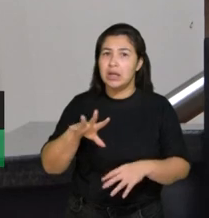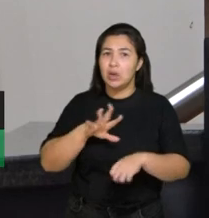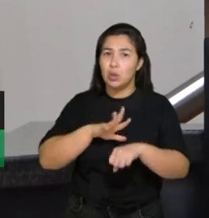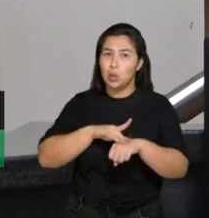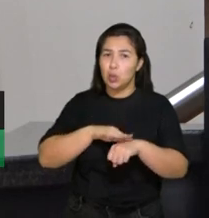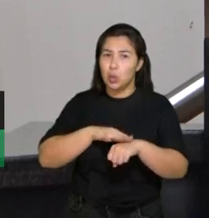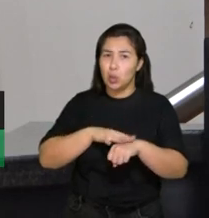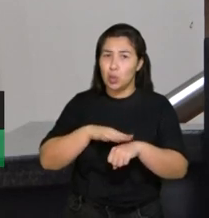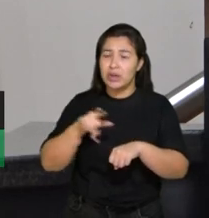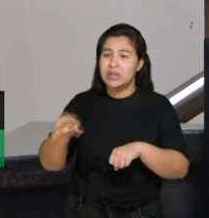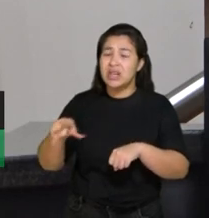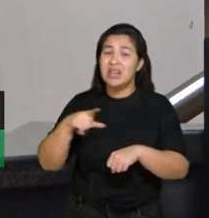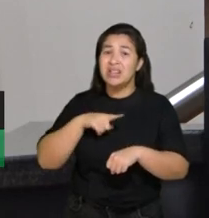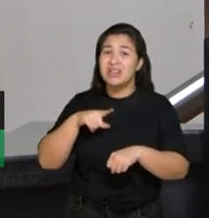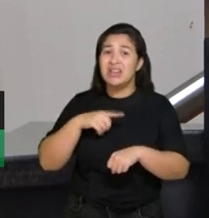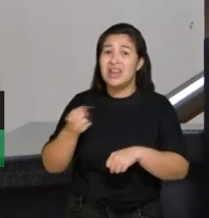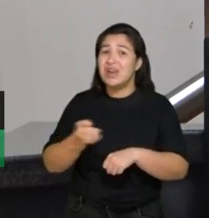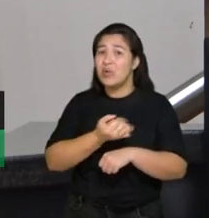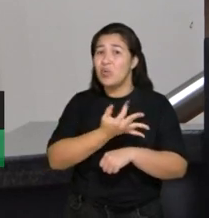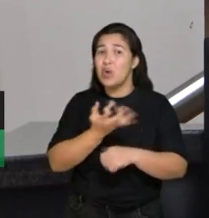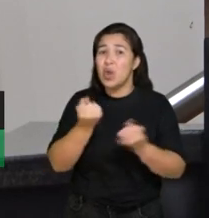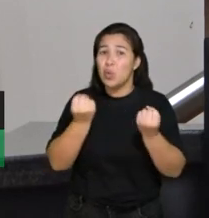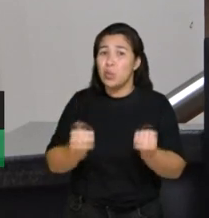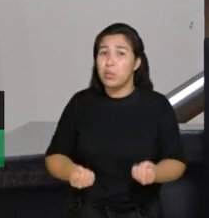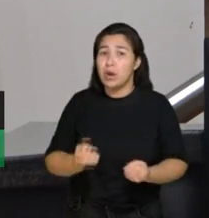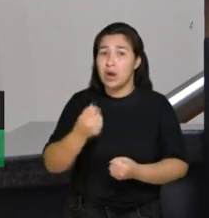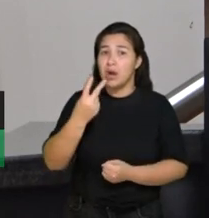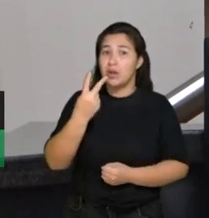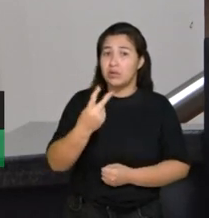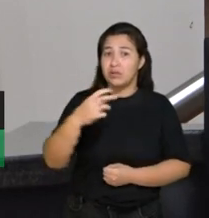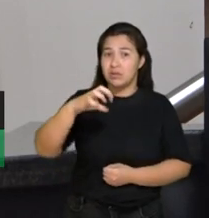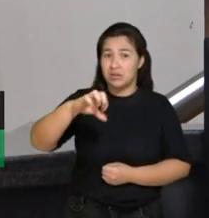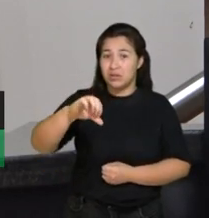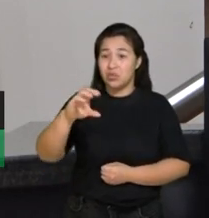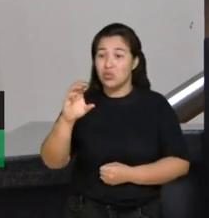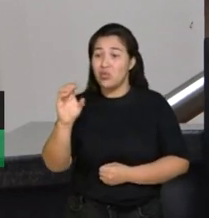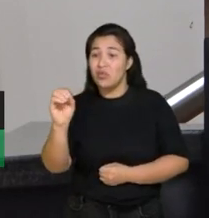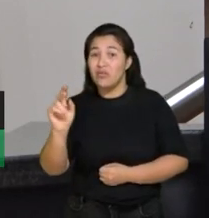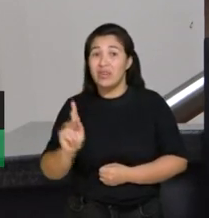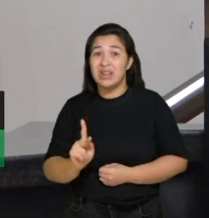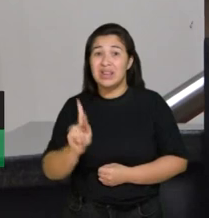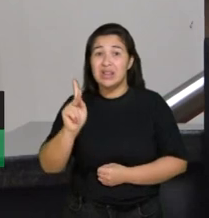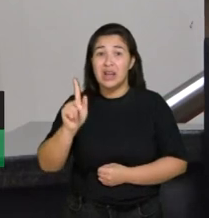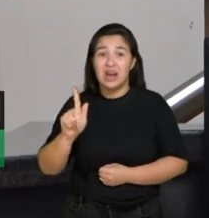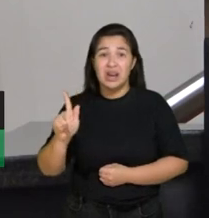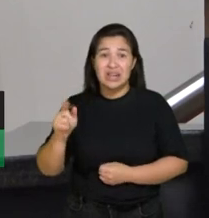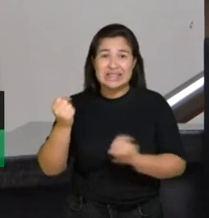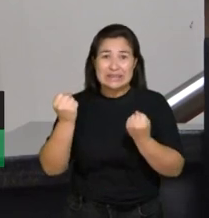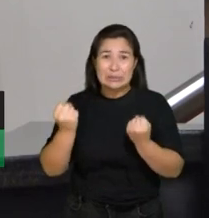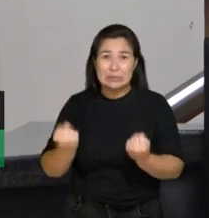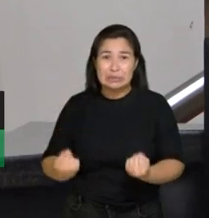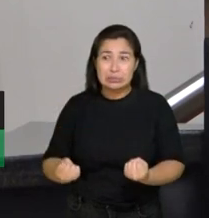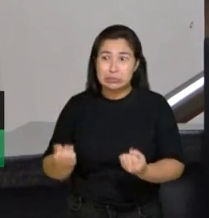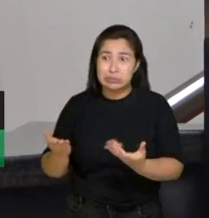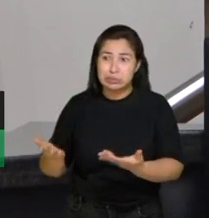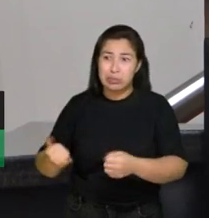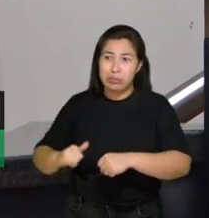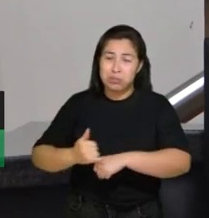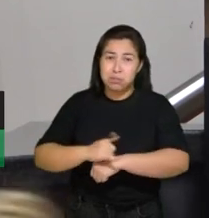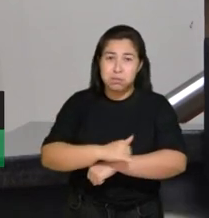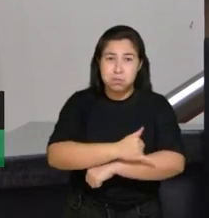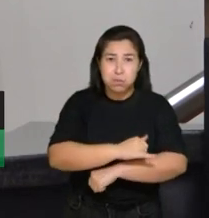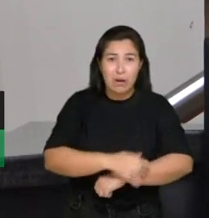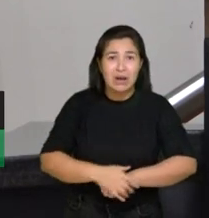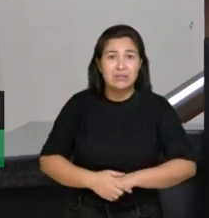290 kg eh eu abordo esse assunto para que